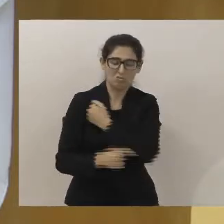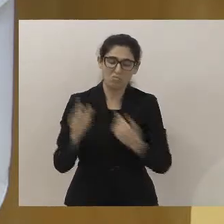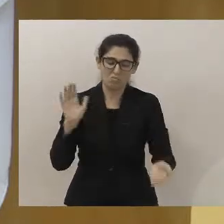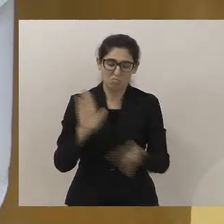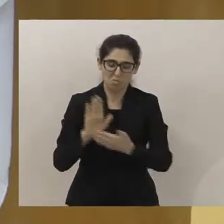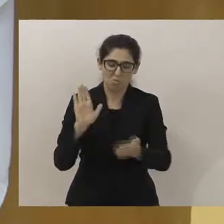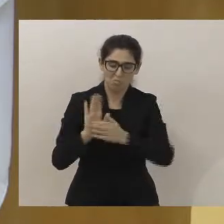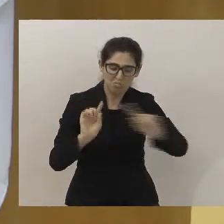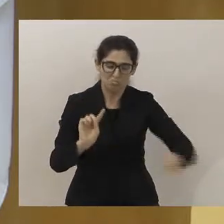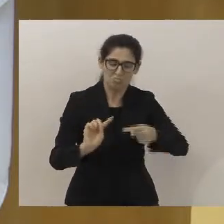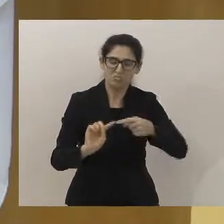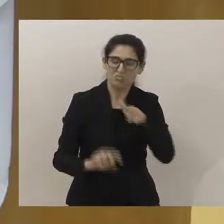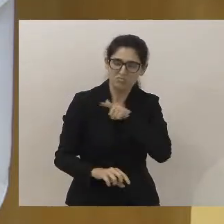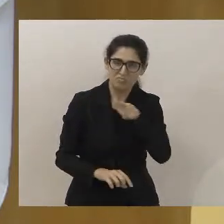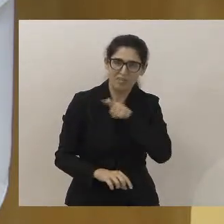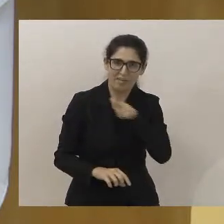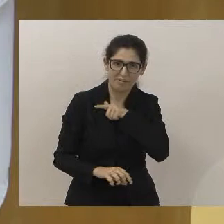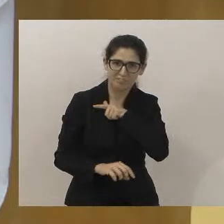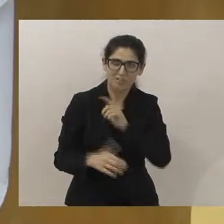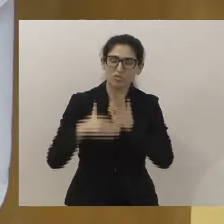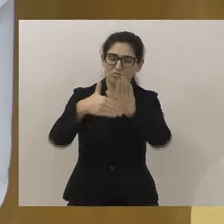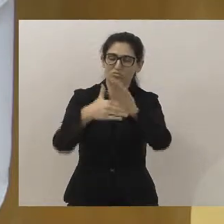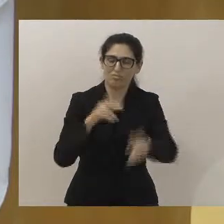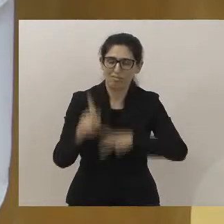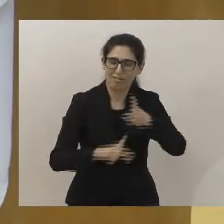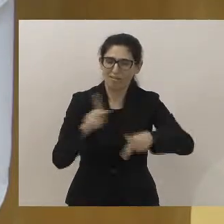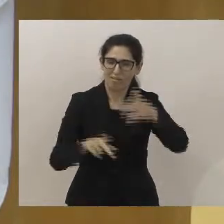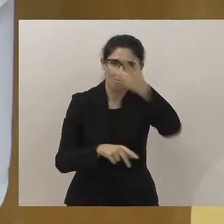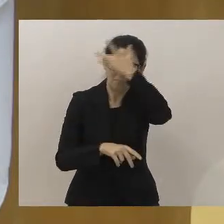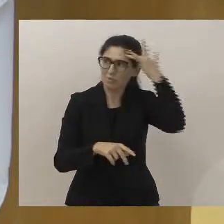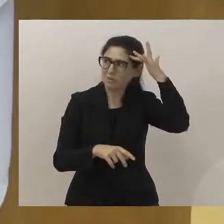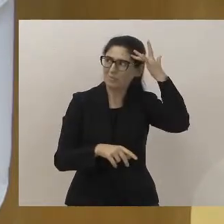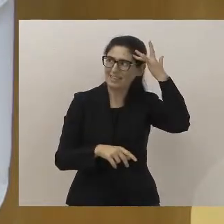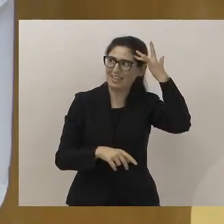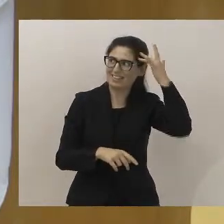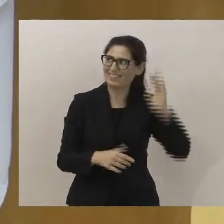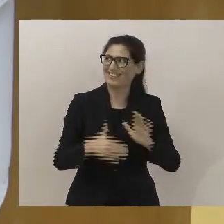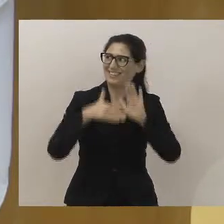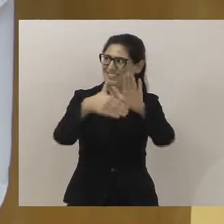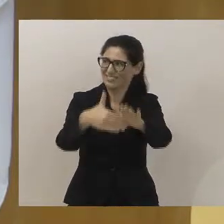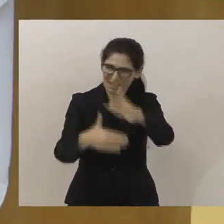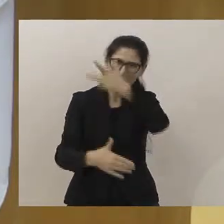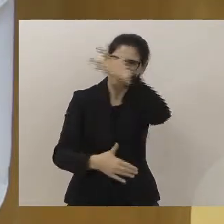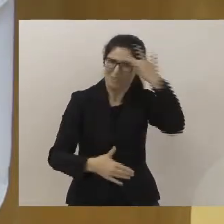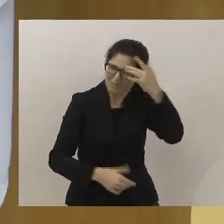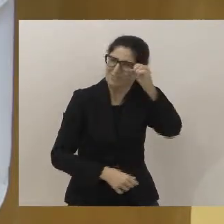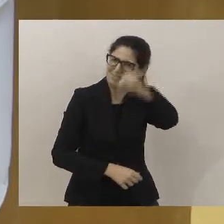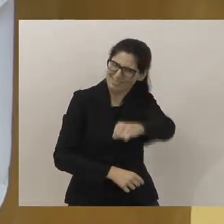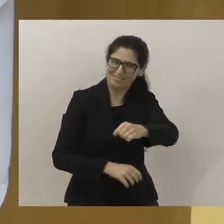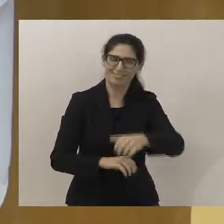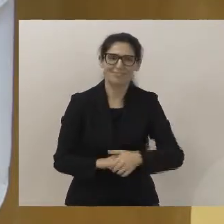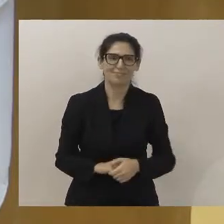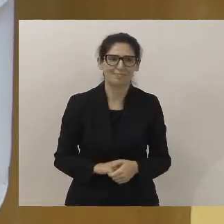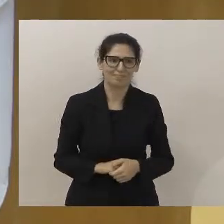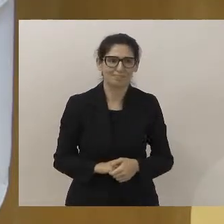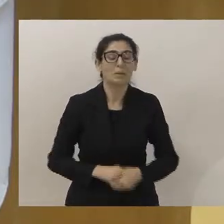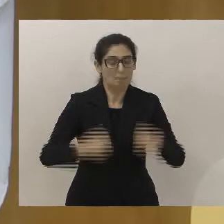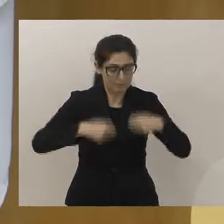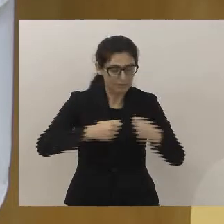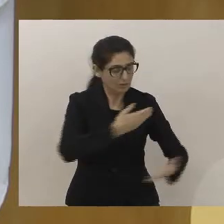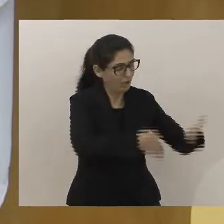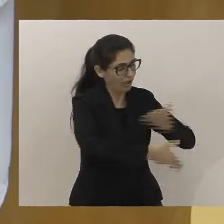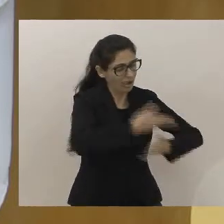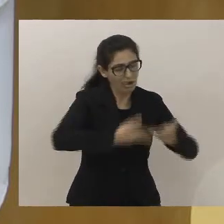acolher os interesses e trabalhar em prol da população. Então, há de se ter um bom